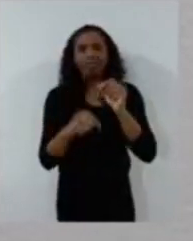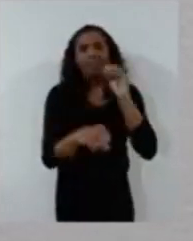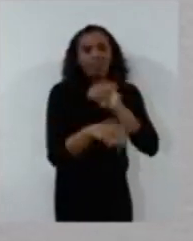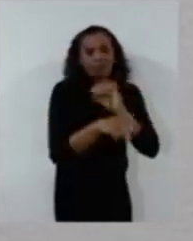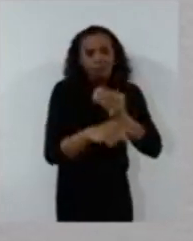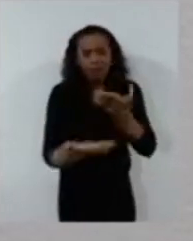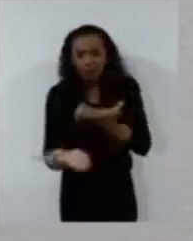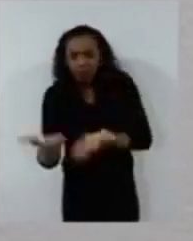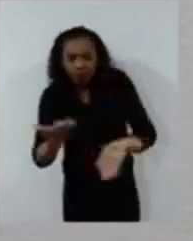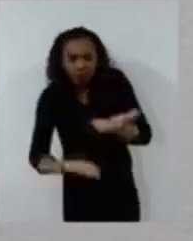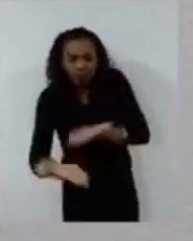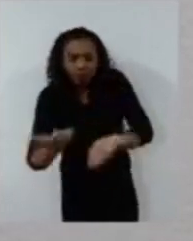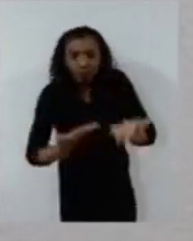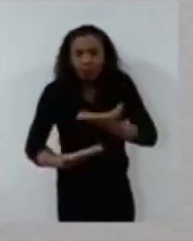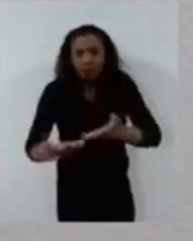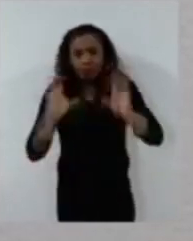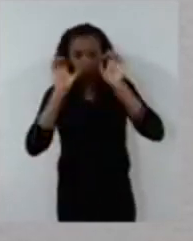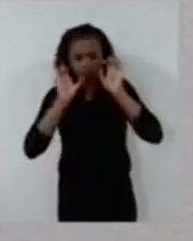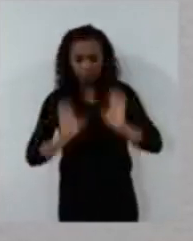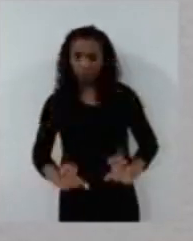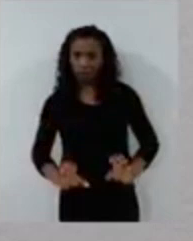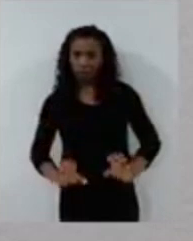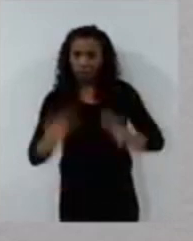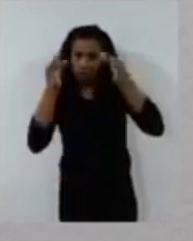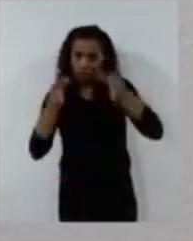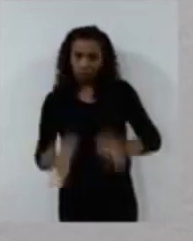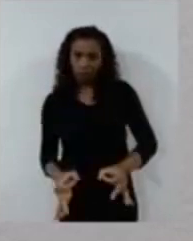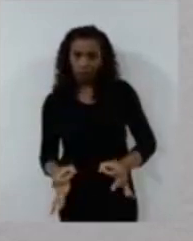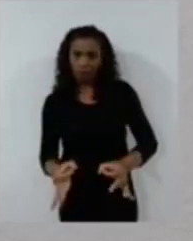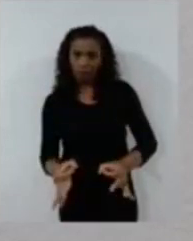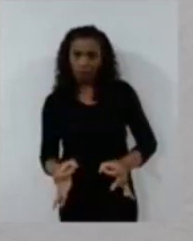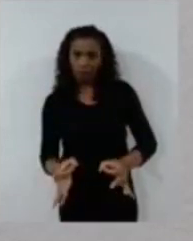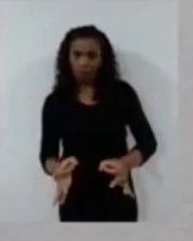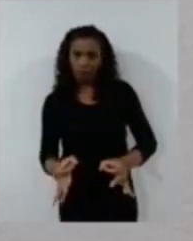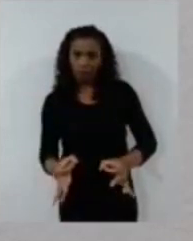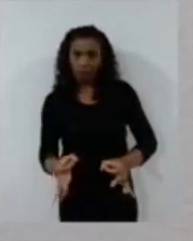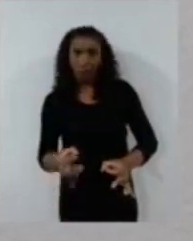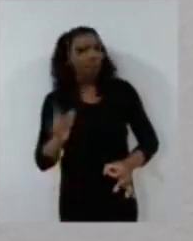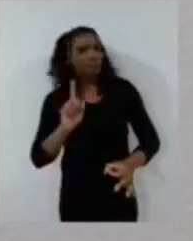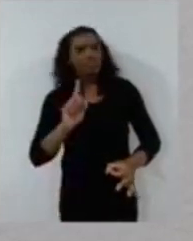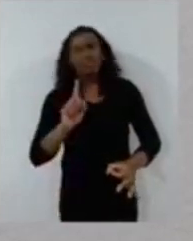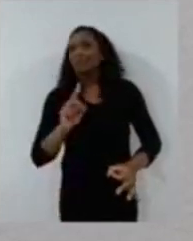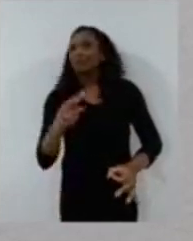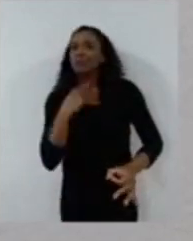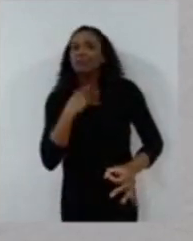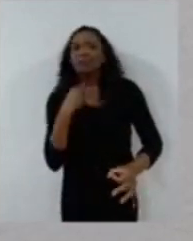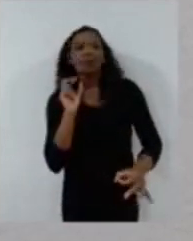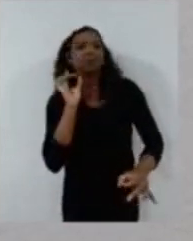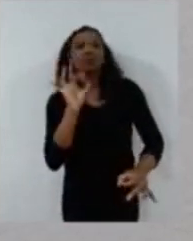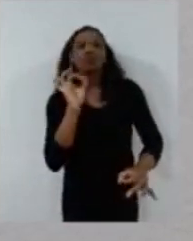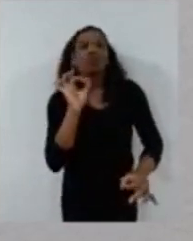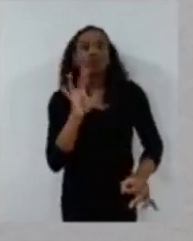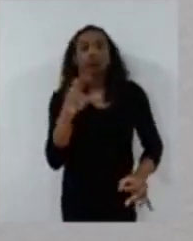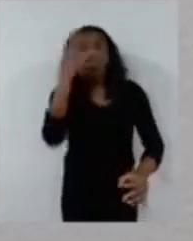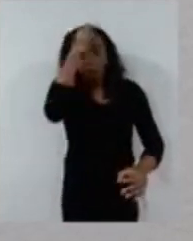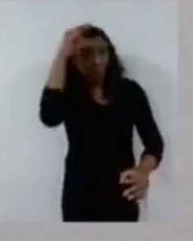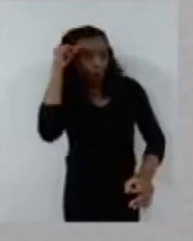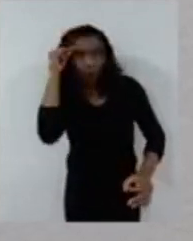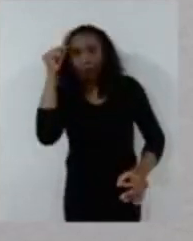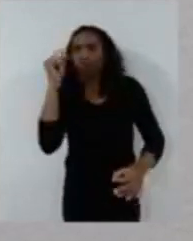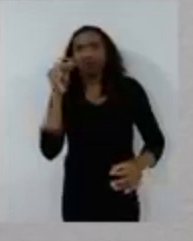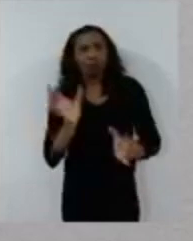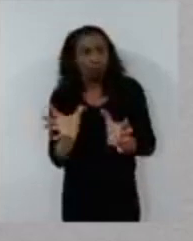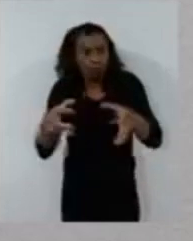região. Para isso, não adianta só as atitudes dos gestores, não adianta só as atitudes